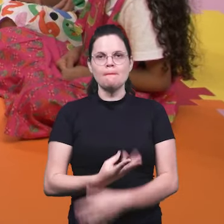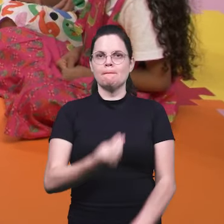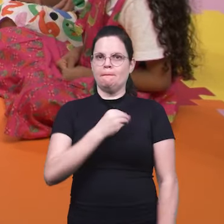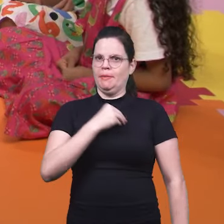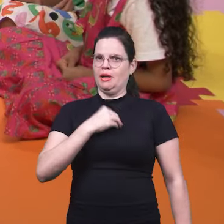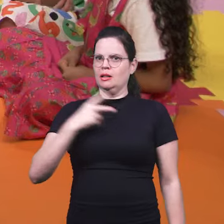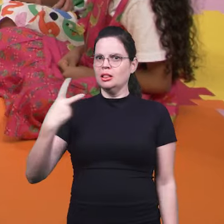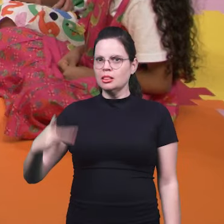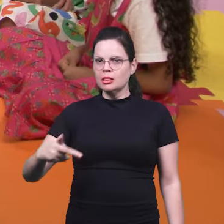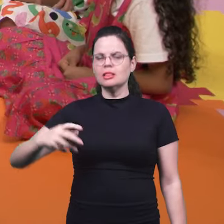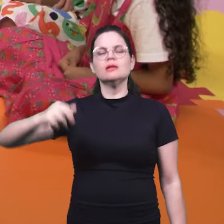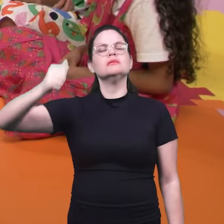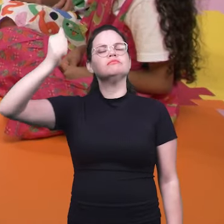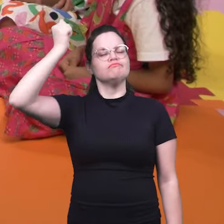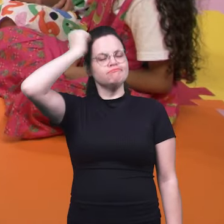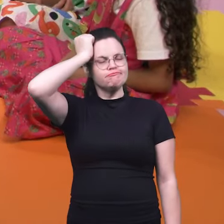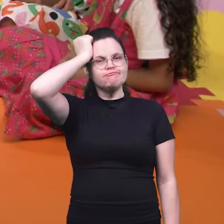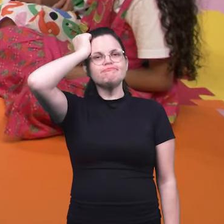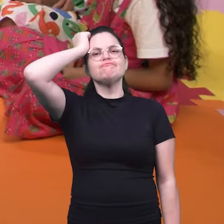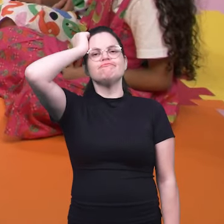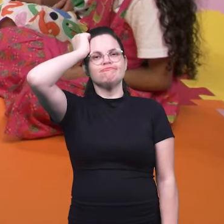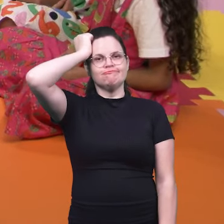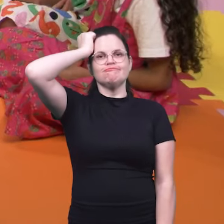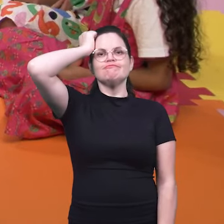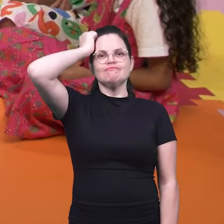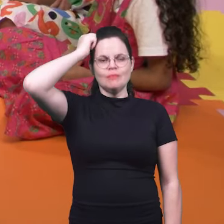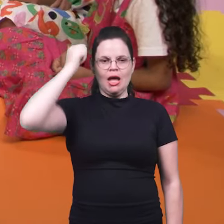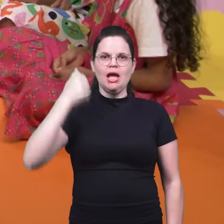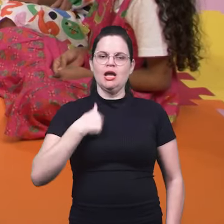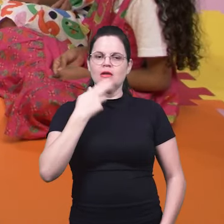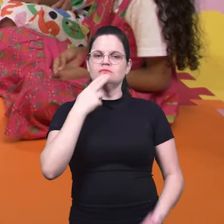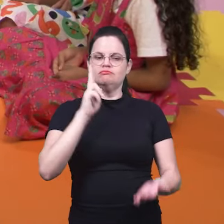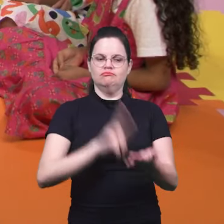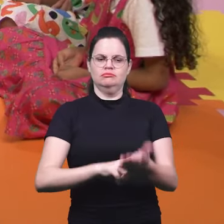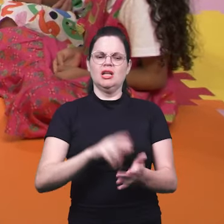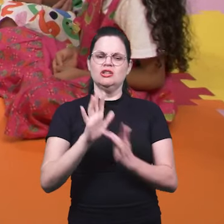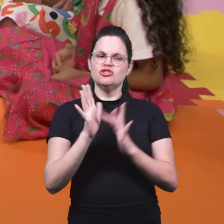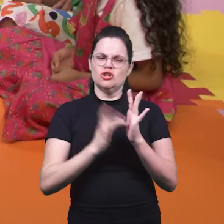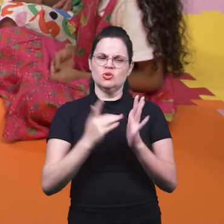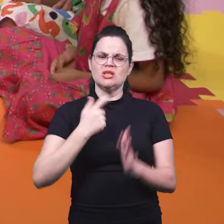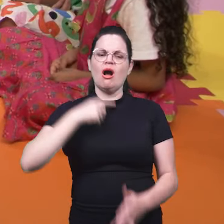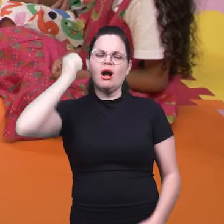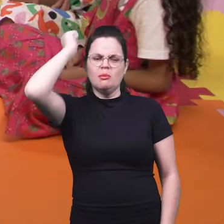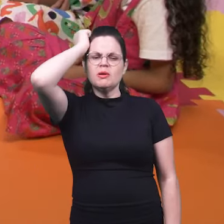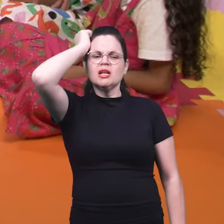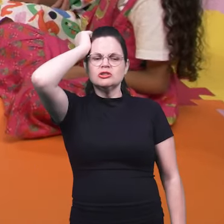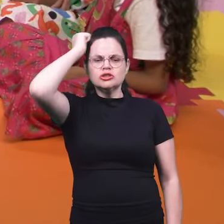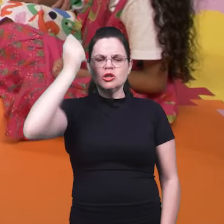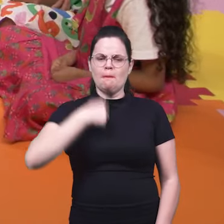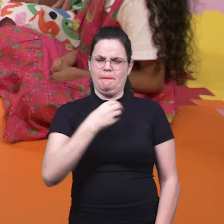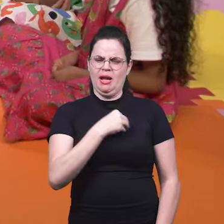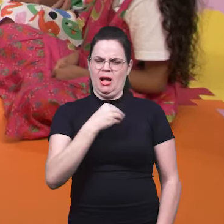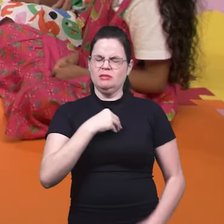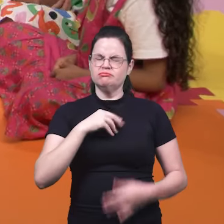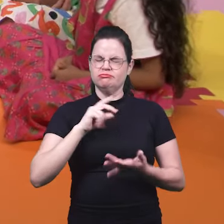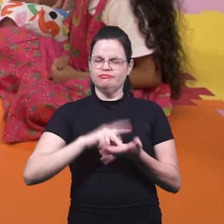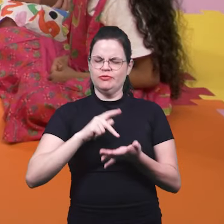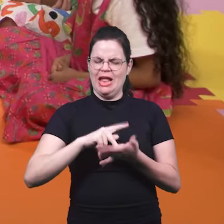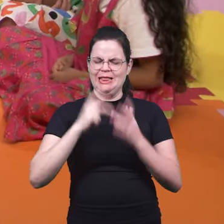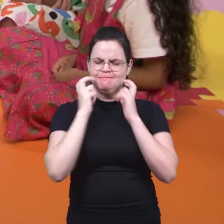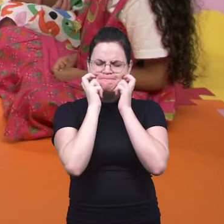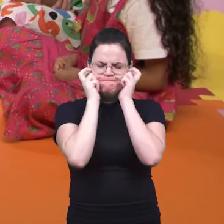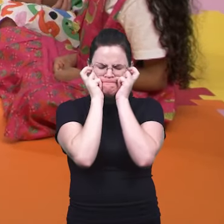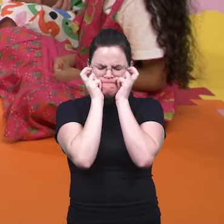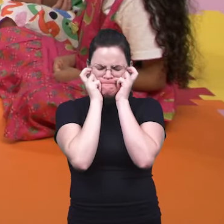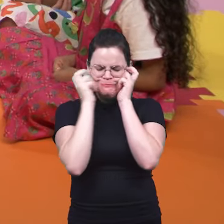seus pecados e ele falou para Jesus que o arrependimento dele era tão grande que ele ia